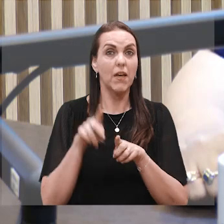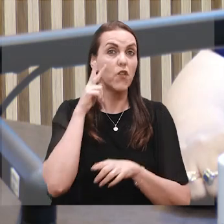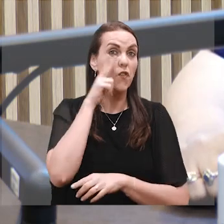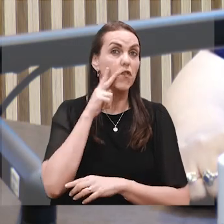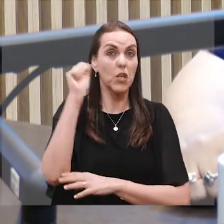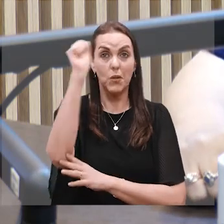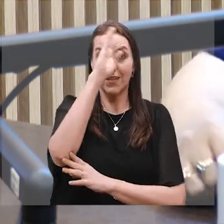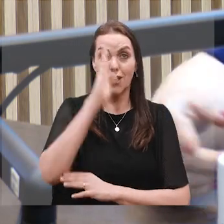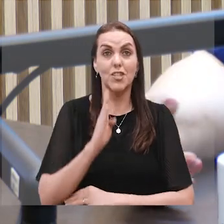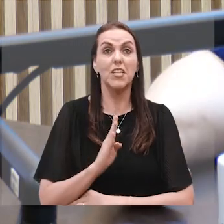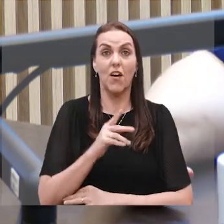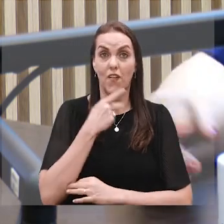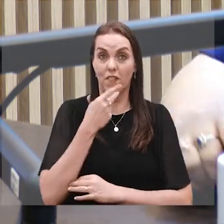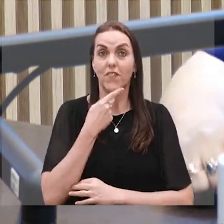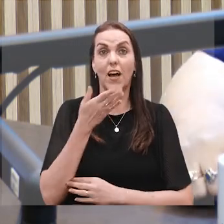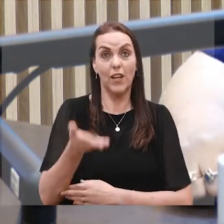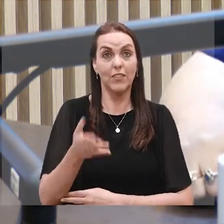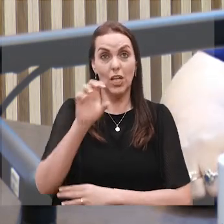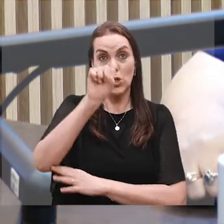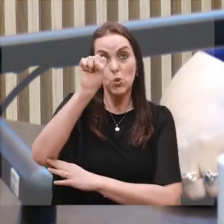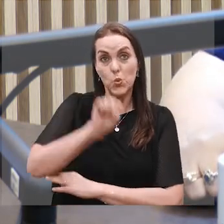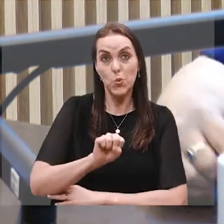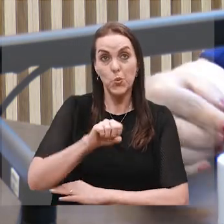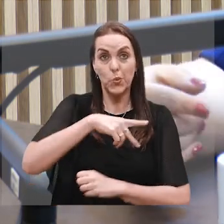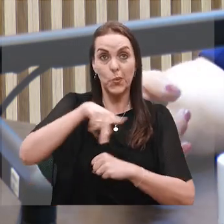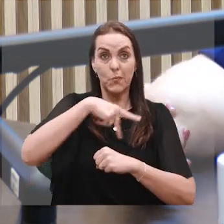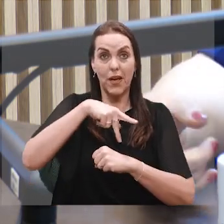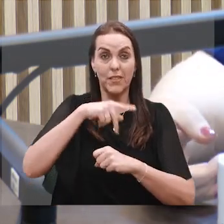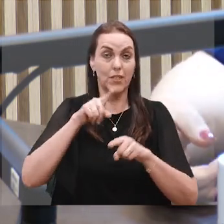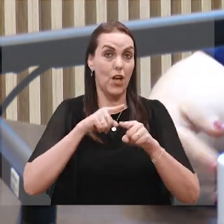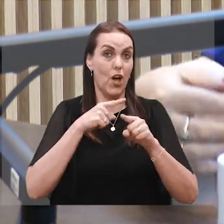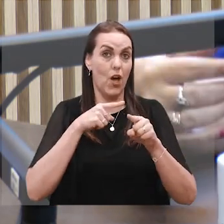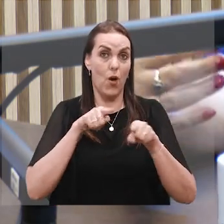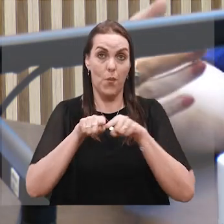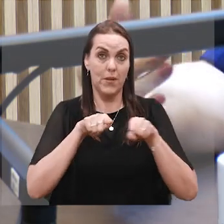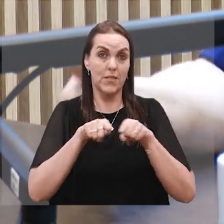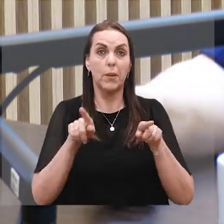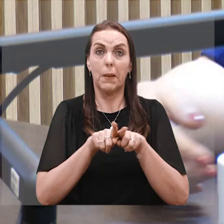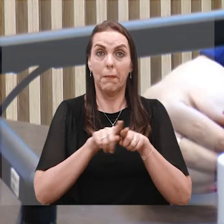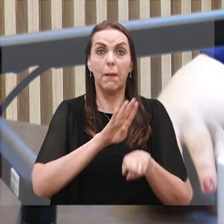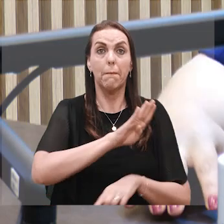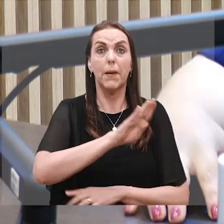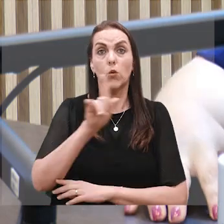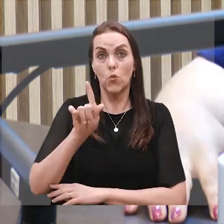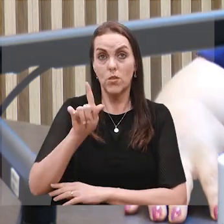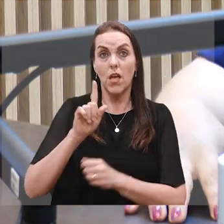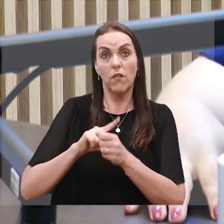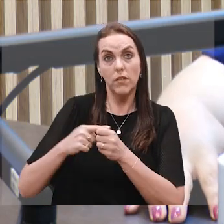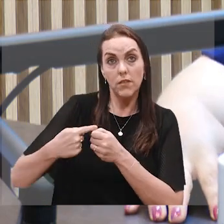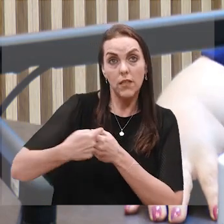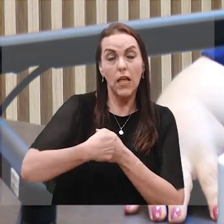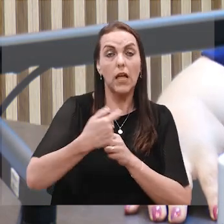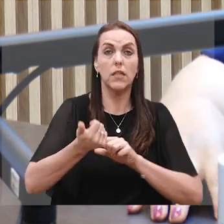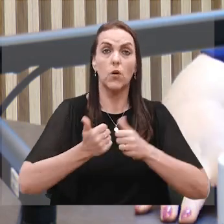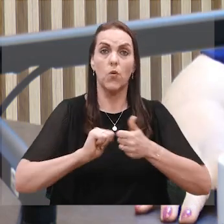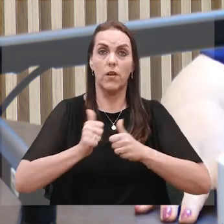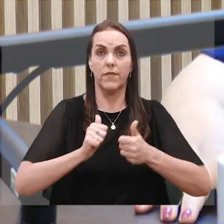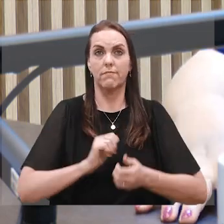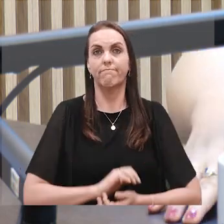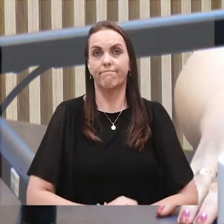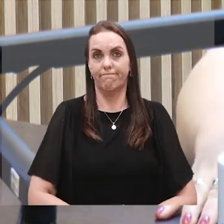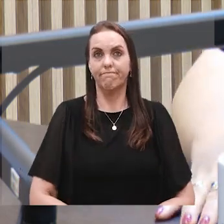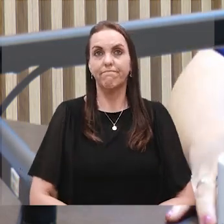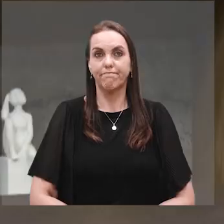o vinho nacional que tanto falam do vinho do Sul. Para a gente poder competir até com Bento Gonçalves e outras cidades que também têm